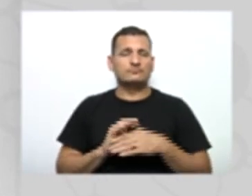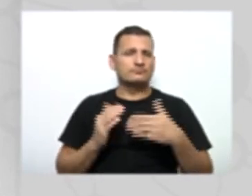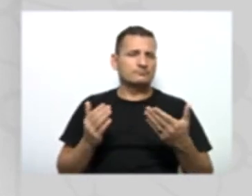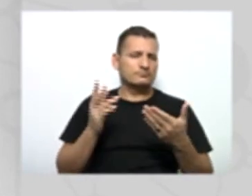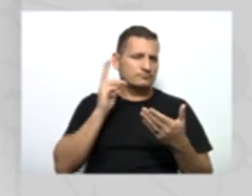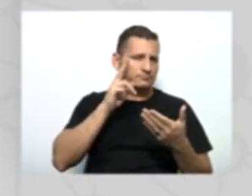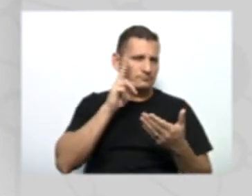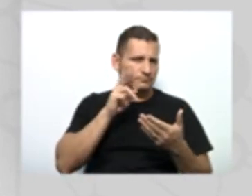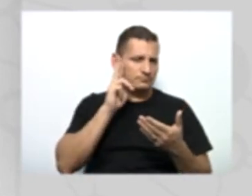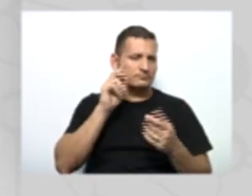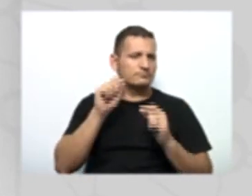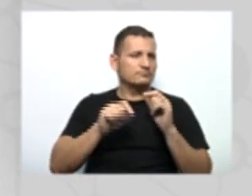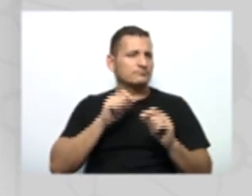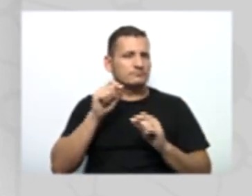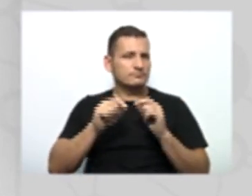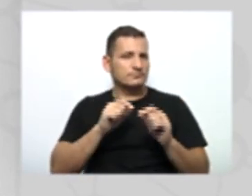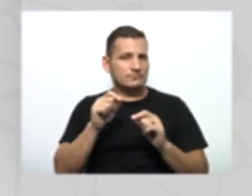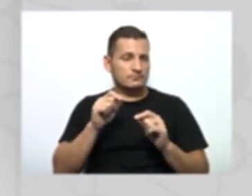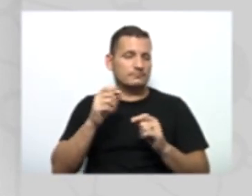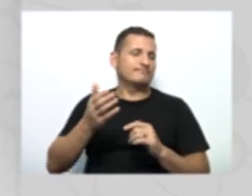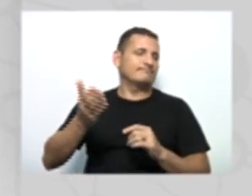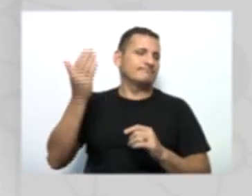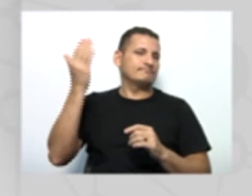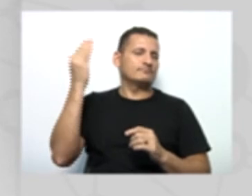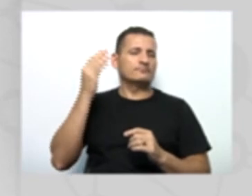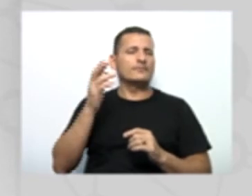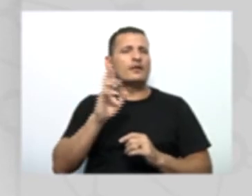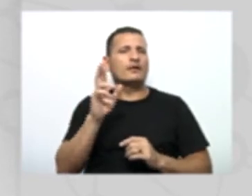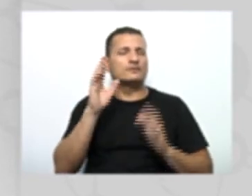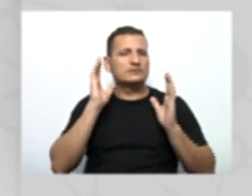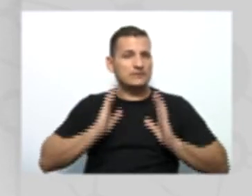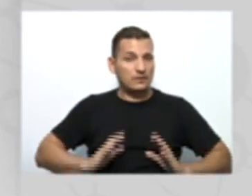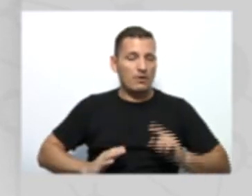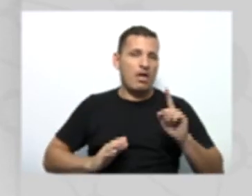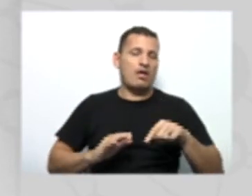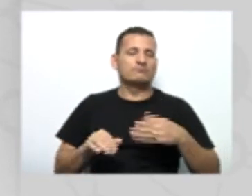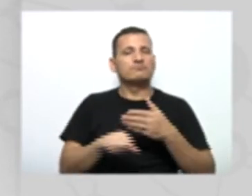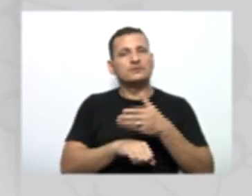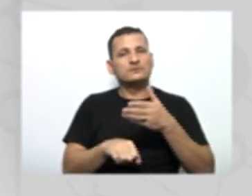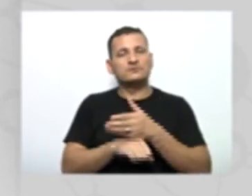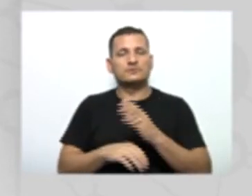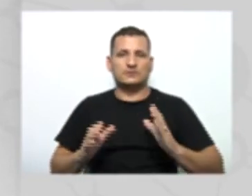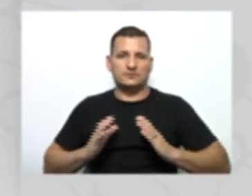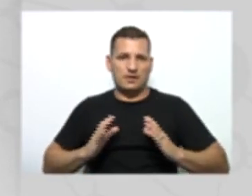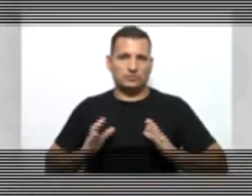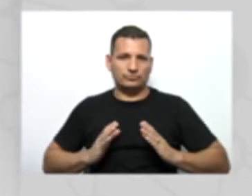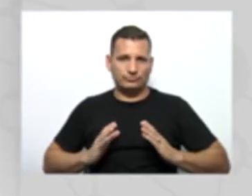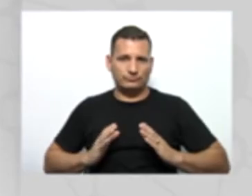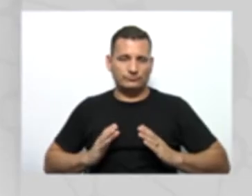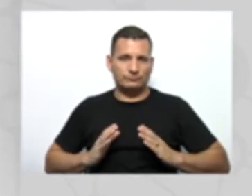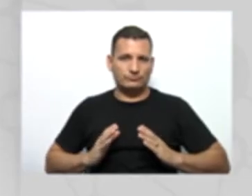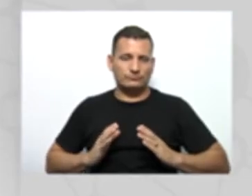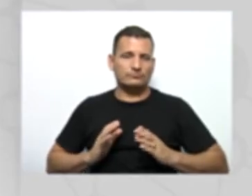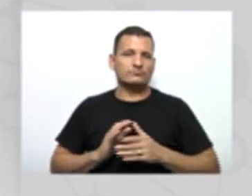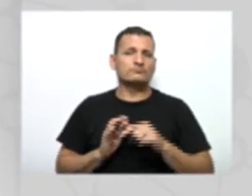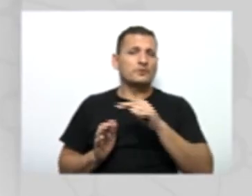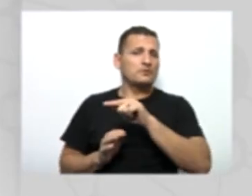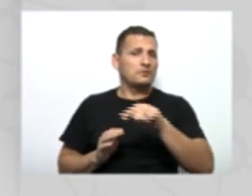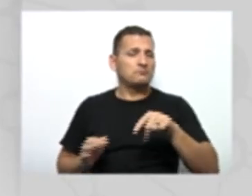história, os cidadãos são apenas os homens que participam do funcionamento da cidade-estado. Os titulares de